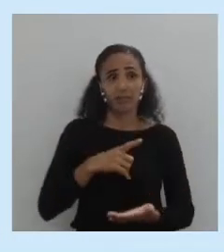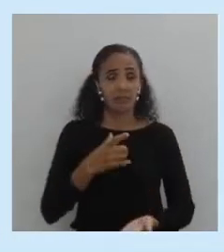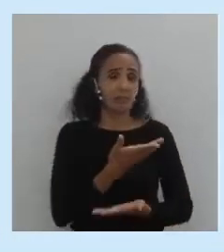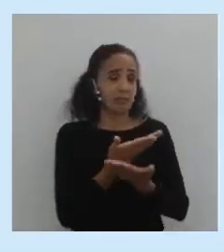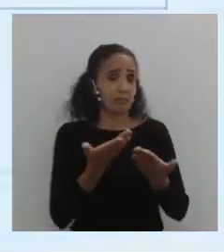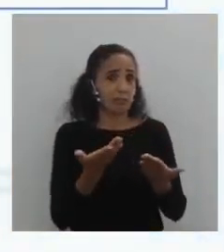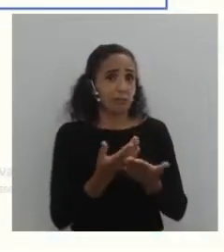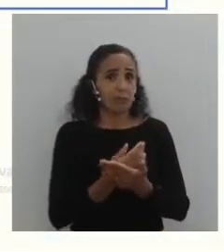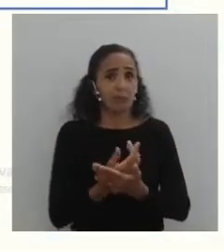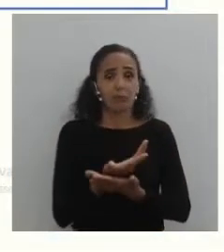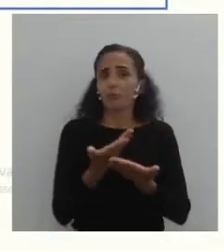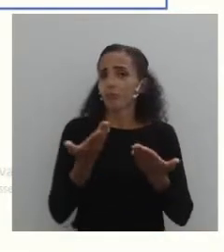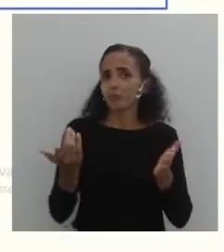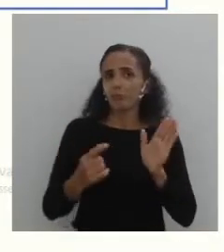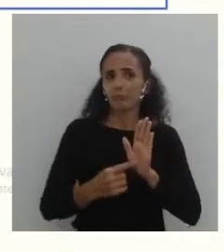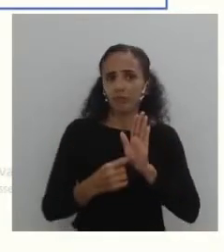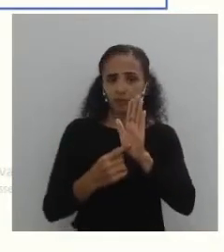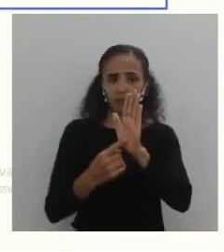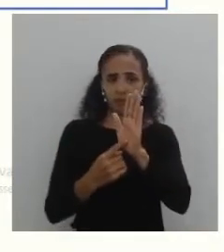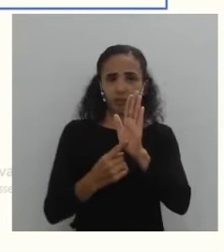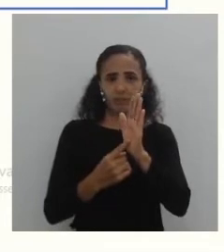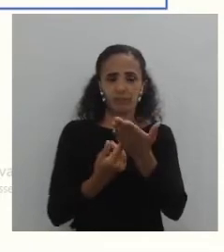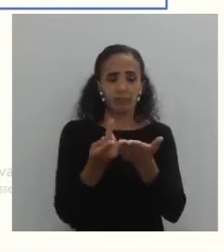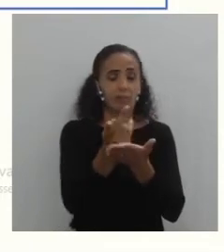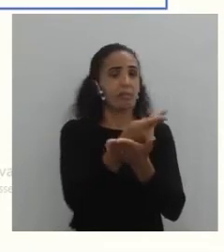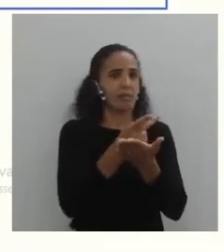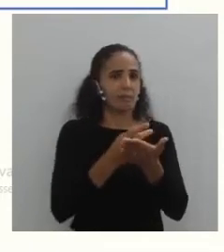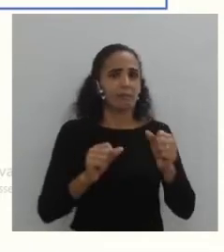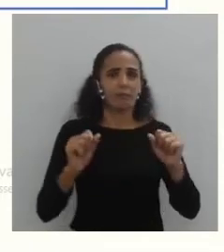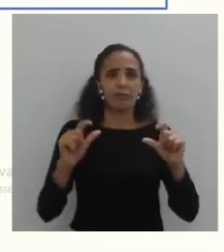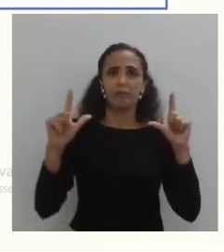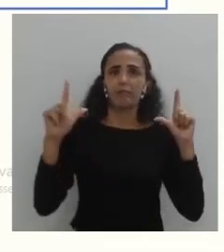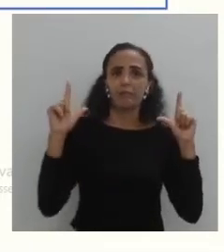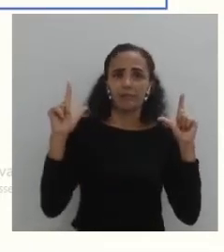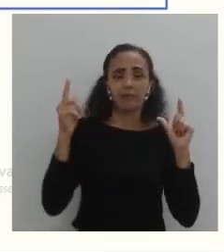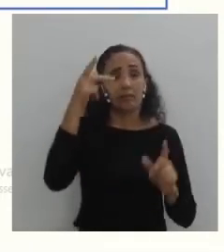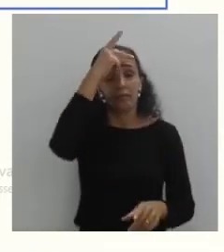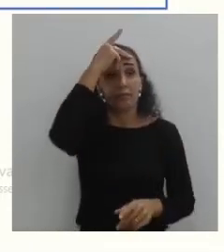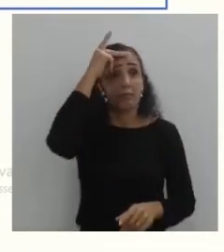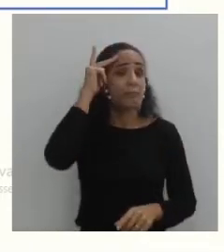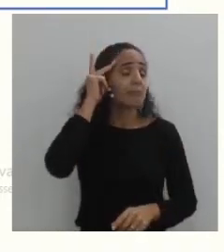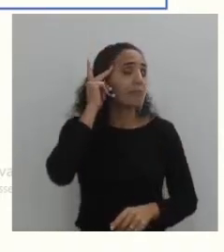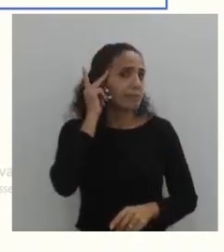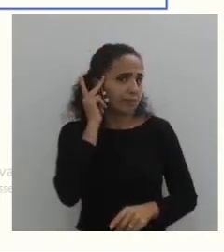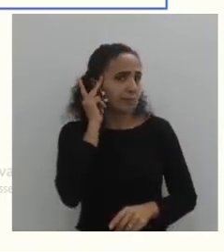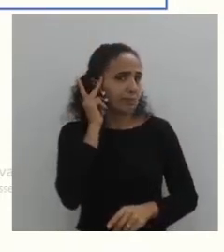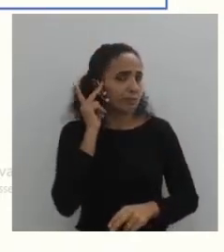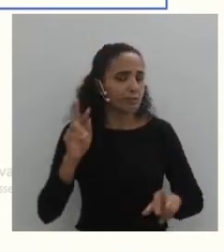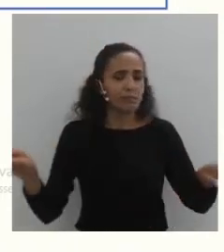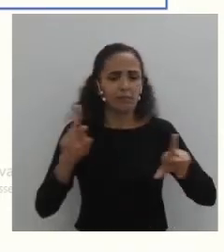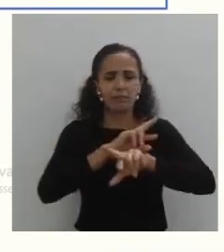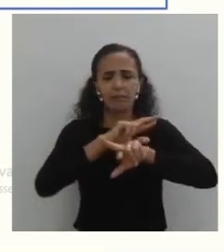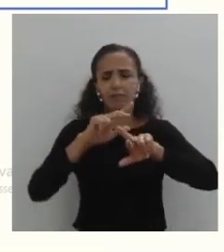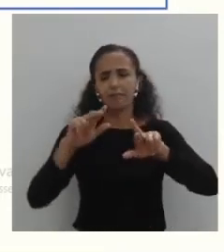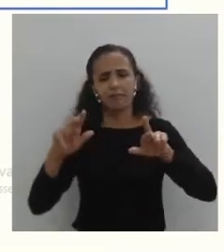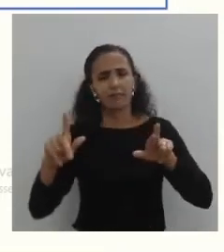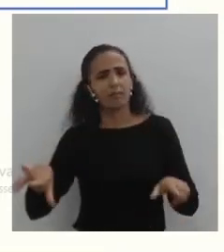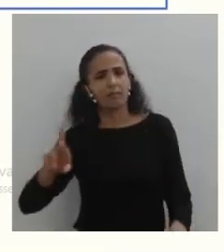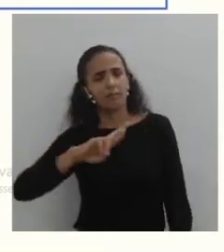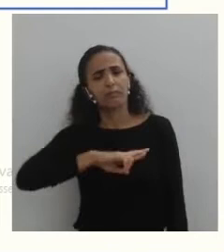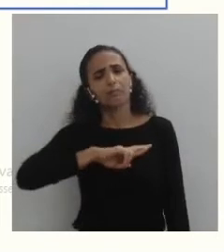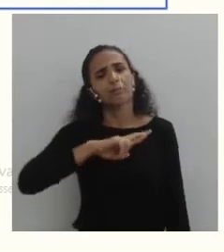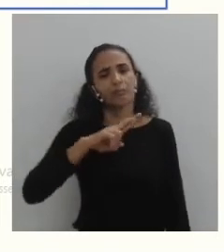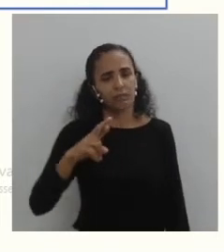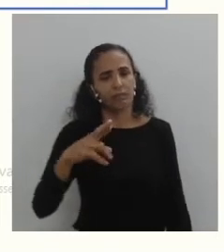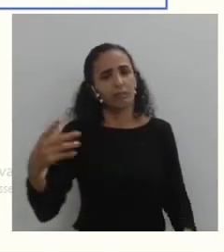para vocês uma outra metáfora. Olhem aí para a tela. Vejam só, pessoas de diversas tradições